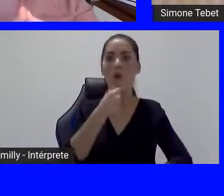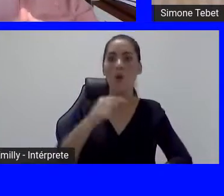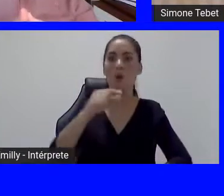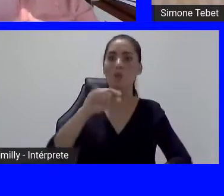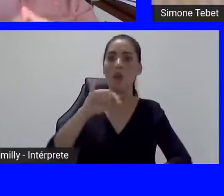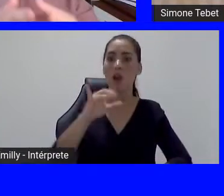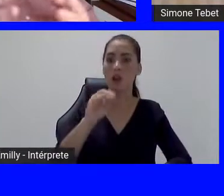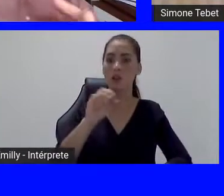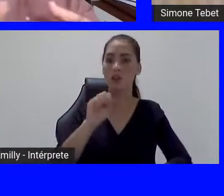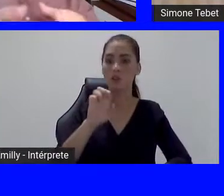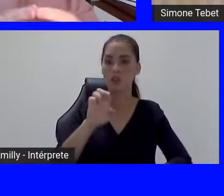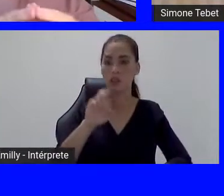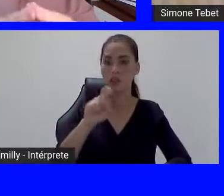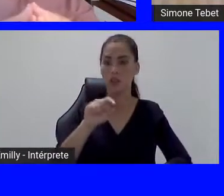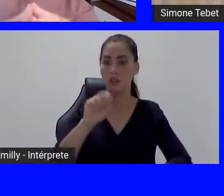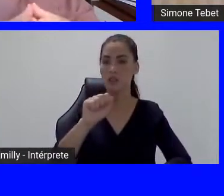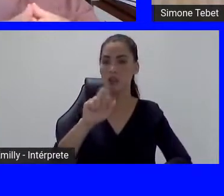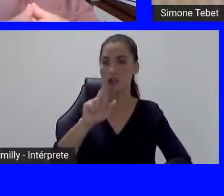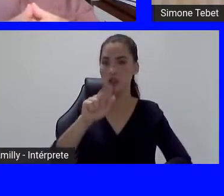Neves.